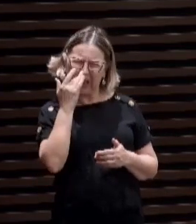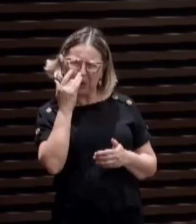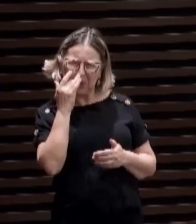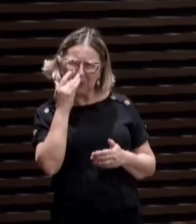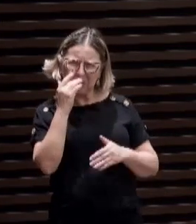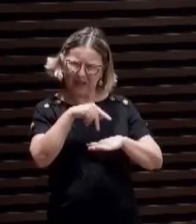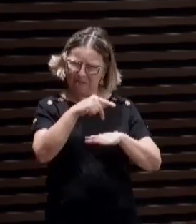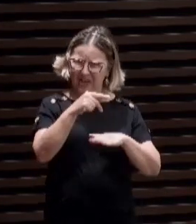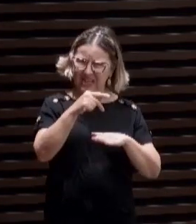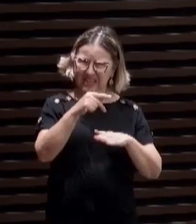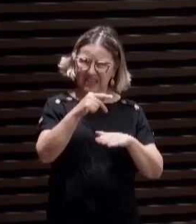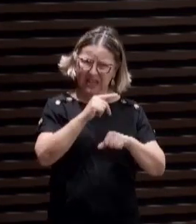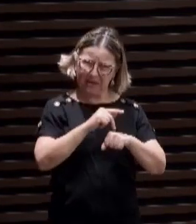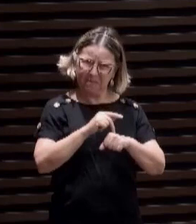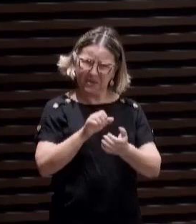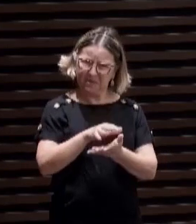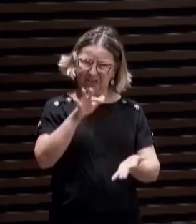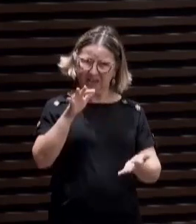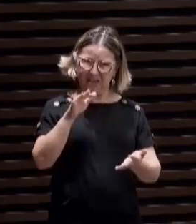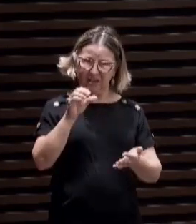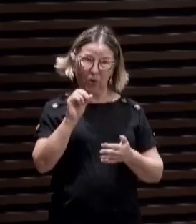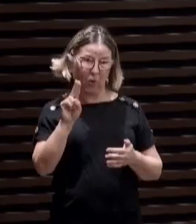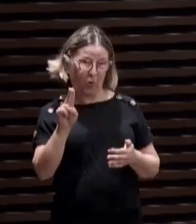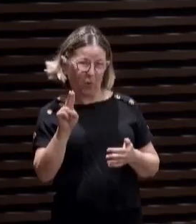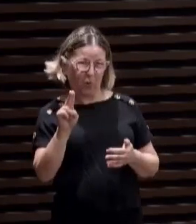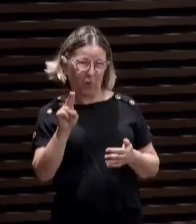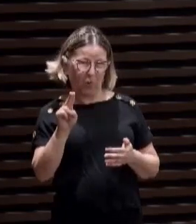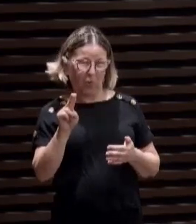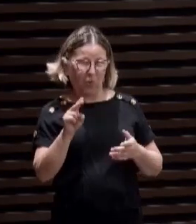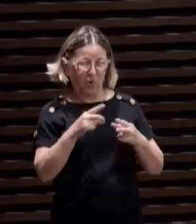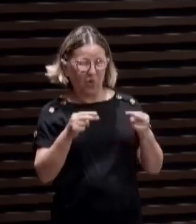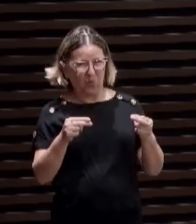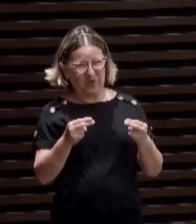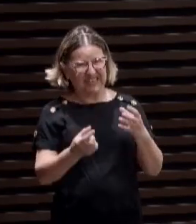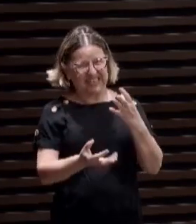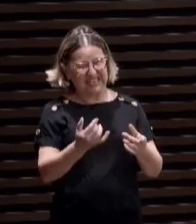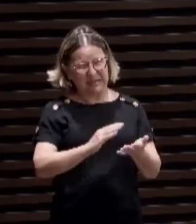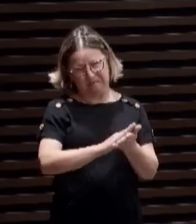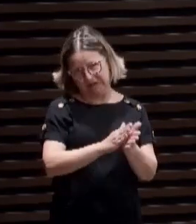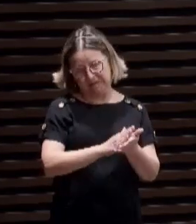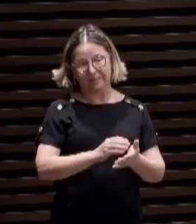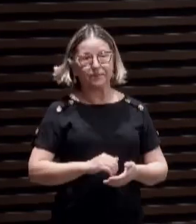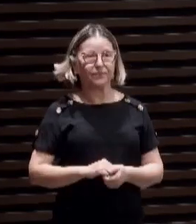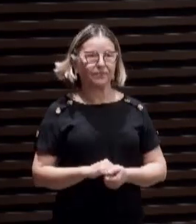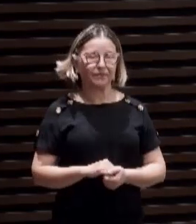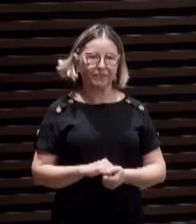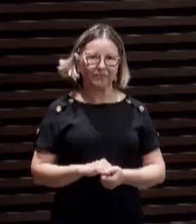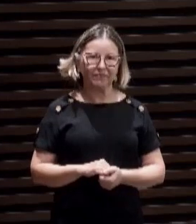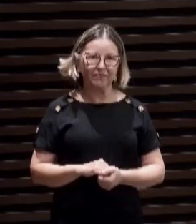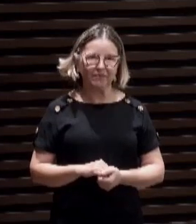são madeira, feno e palha. O relativismo moral é a ausência